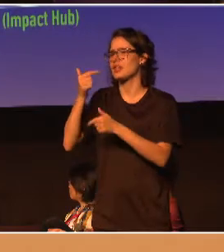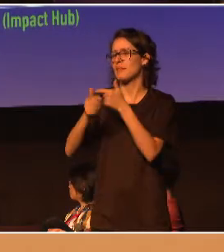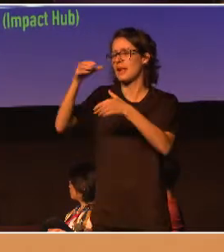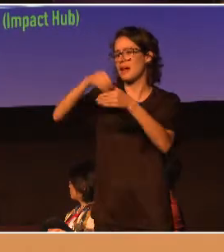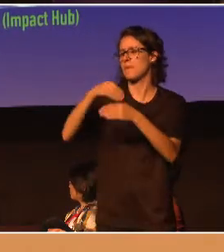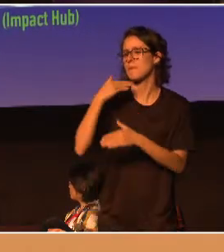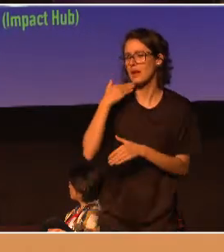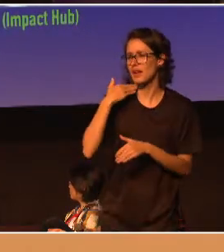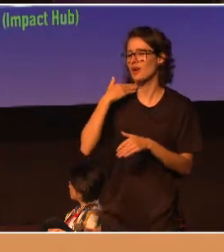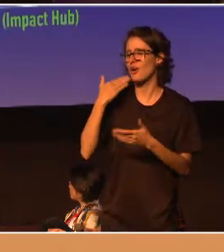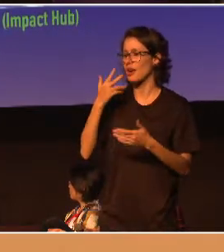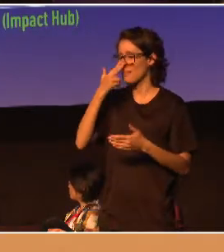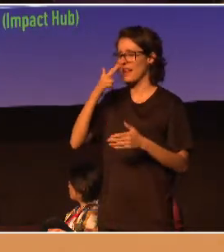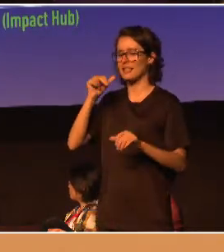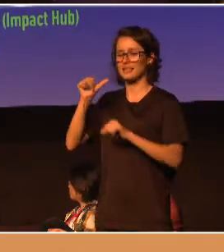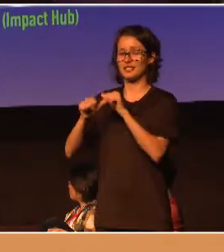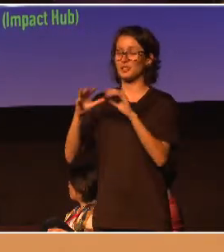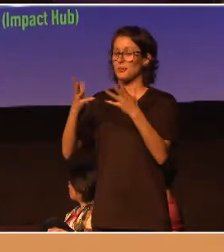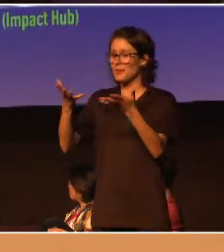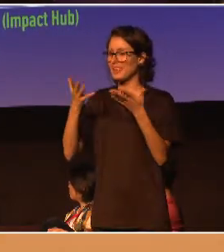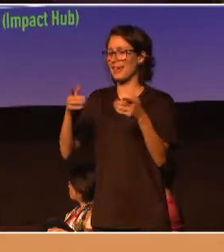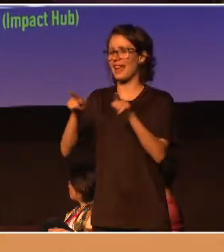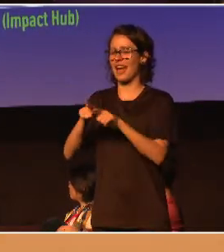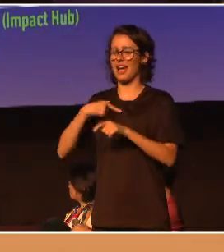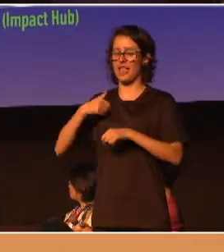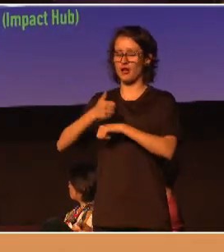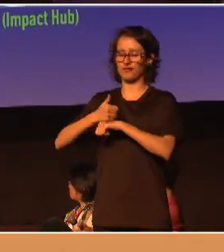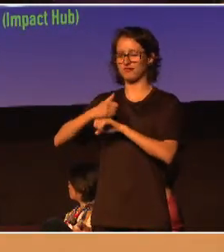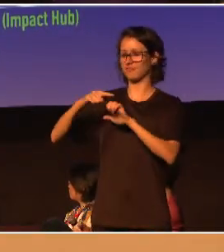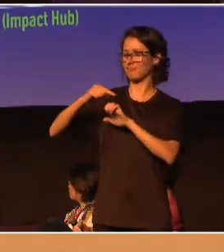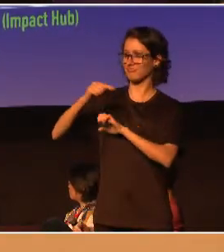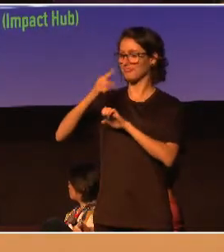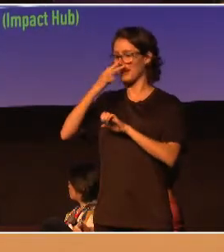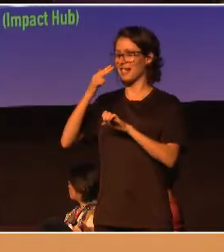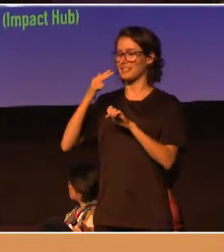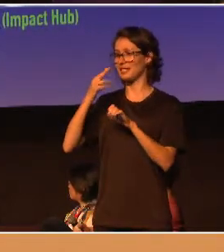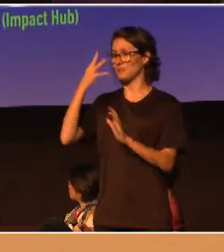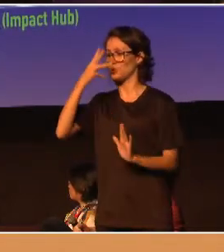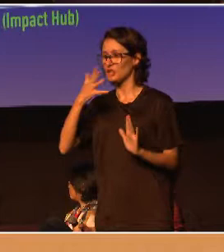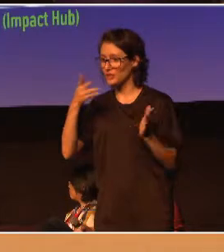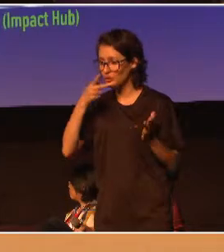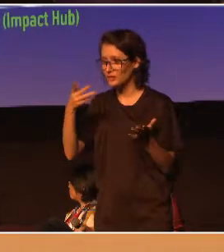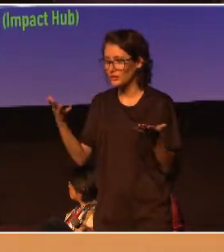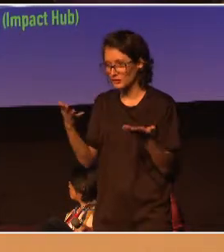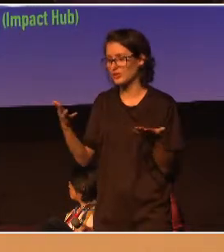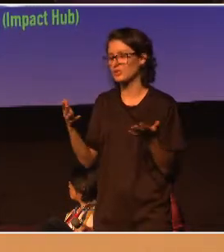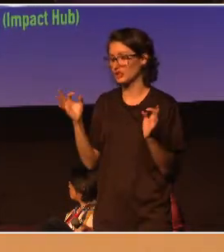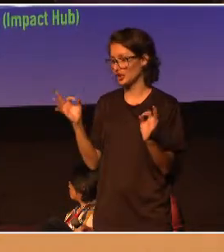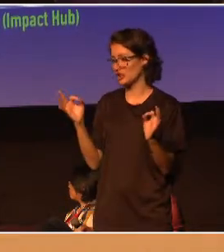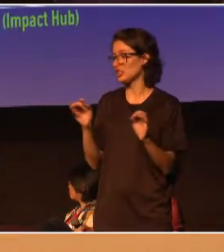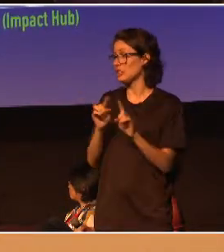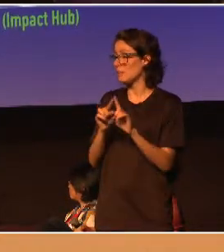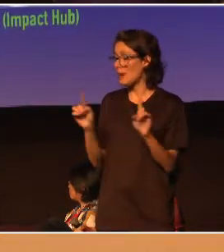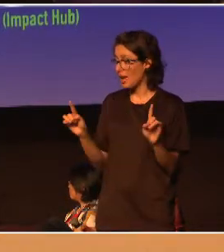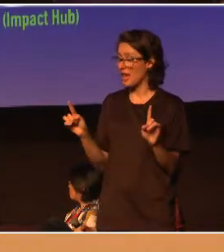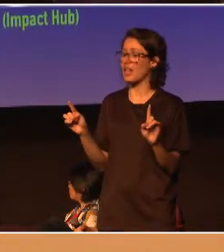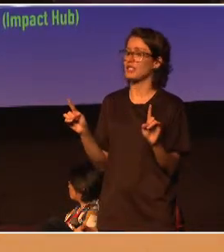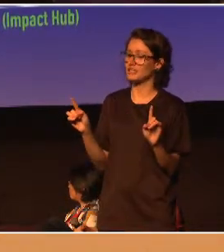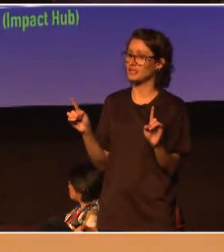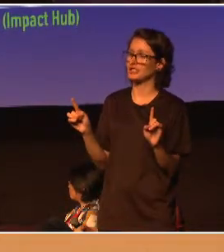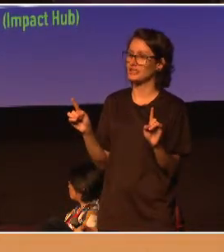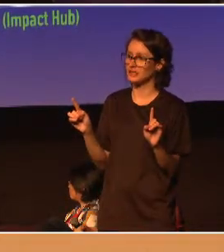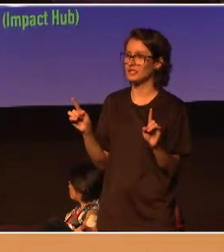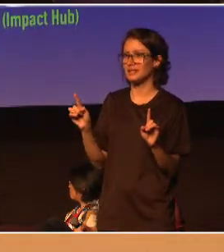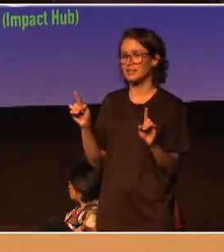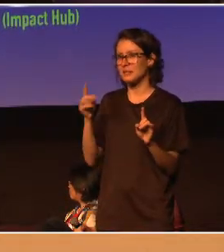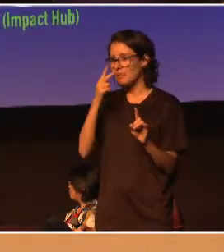né, e tal, e agora já virou moda ser empreendedor, até virou commodity, né? Mas o que a gente percebeu é que há uma dor